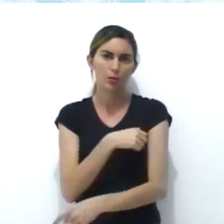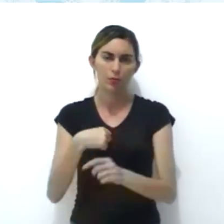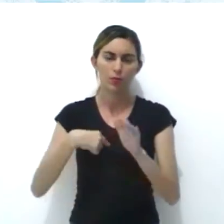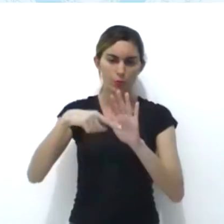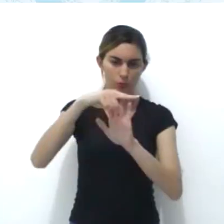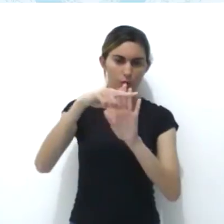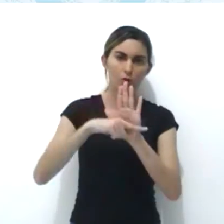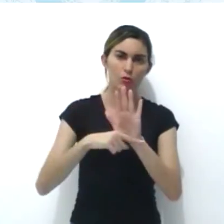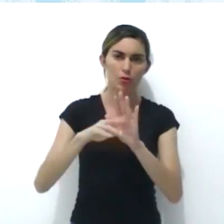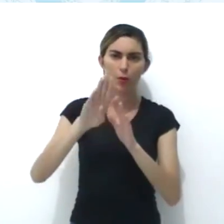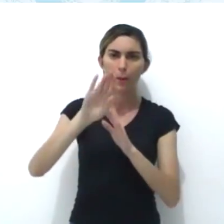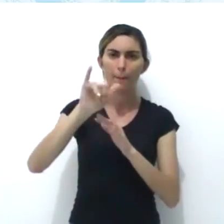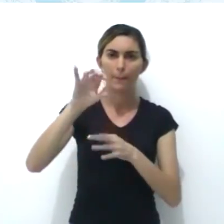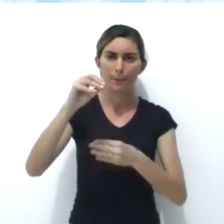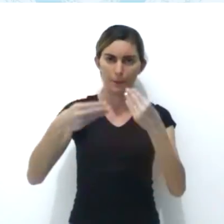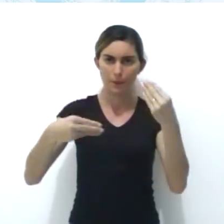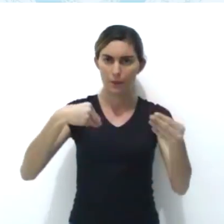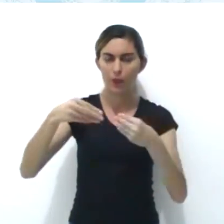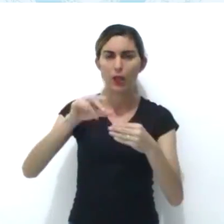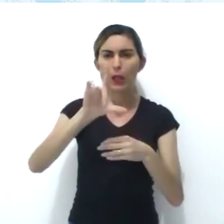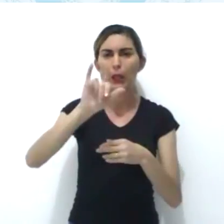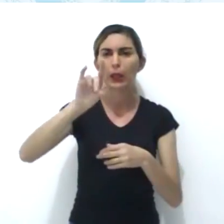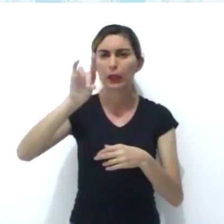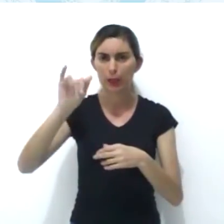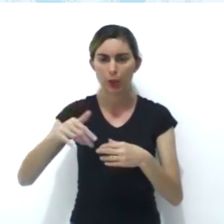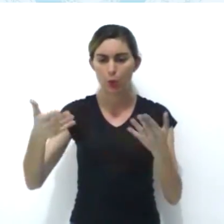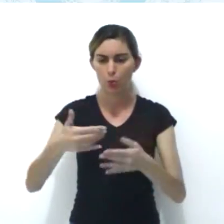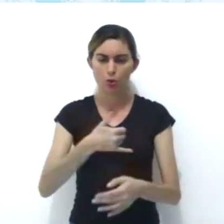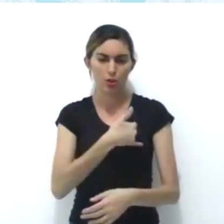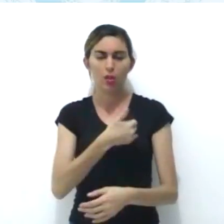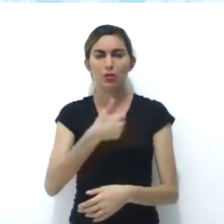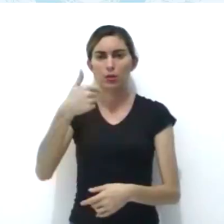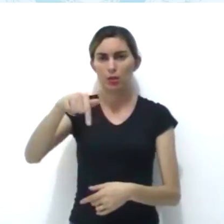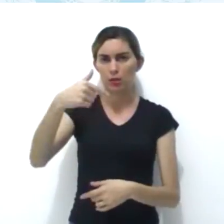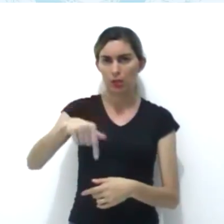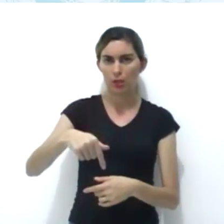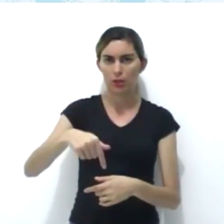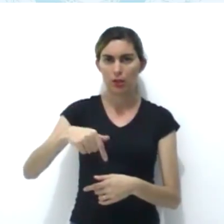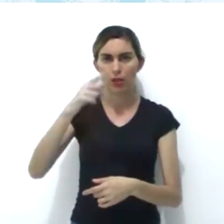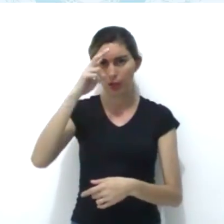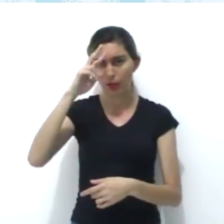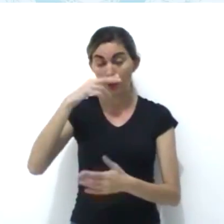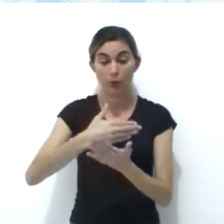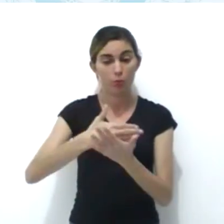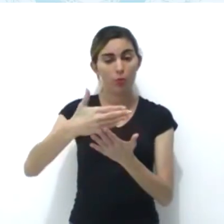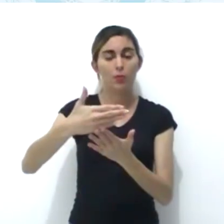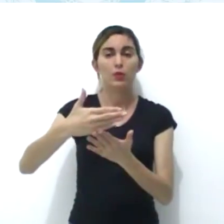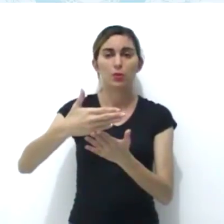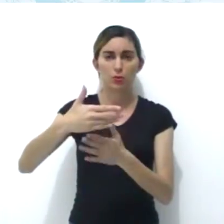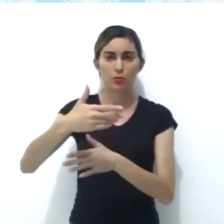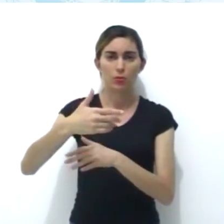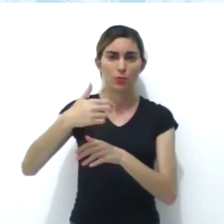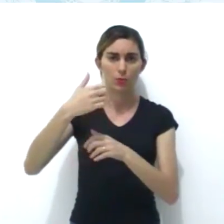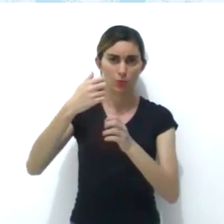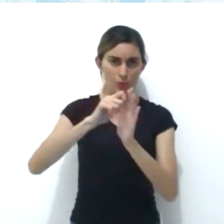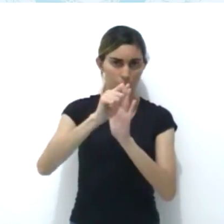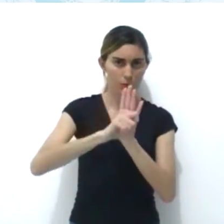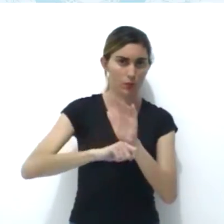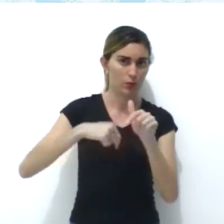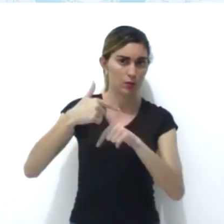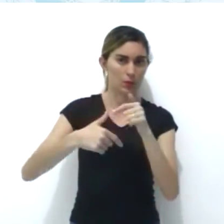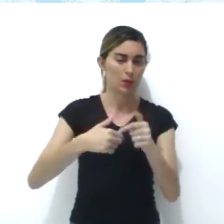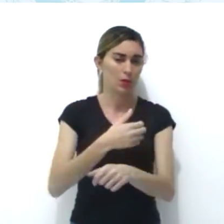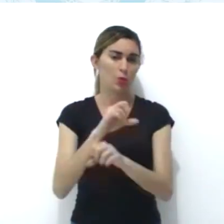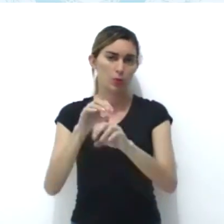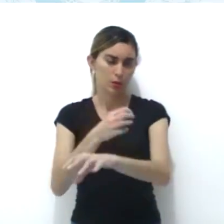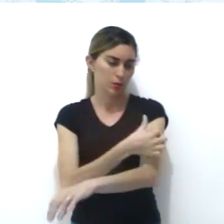que desenvolveu o projeto do bioplástico, chamada Lídia Souza. Ela hoje tem 17 anos, mas lembra que ela começou o trabalho, assim